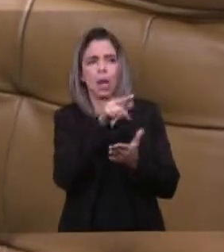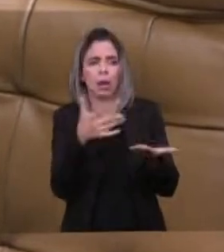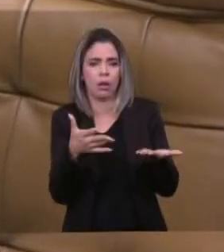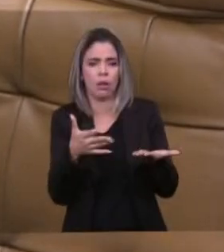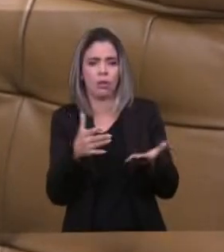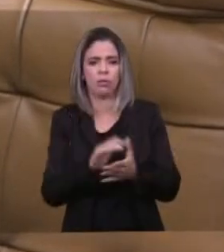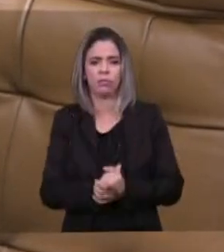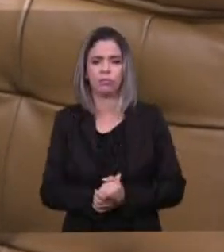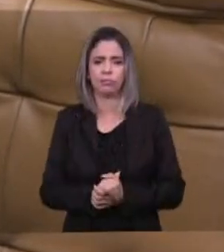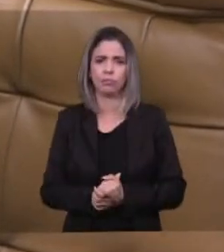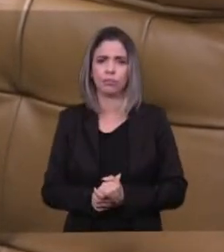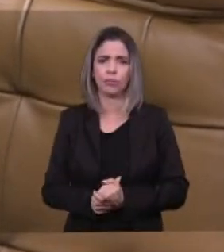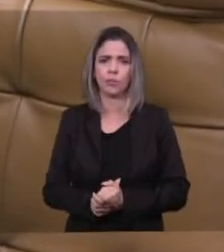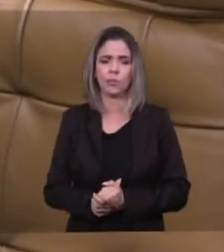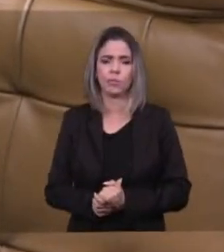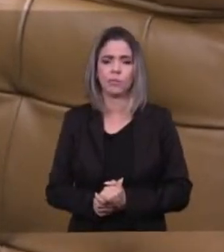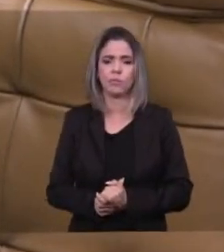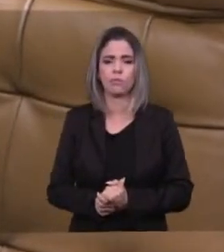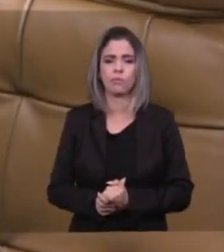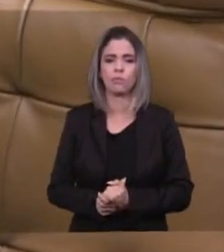né?